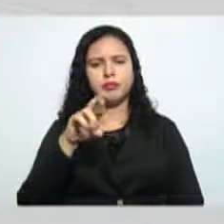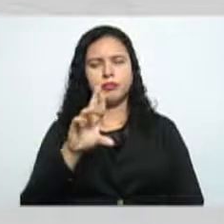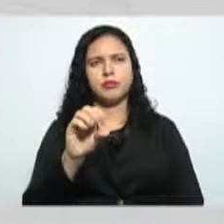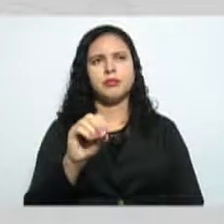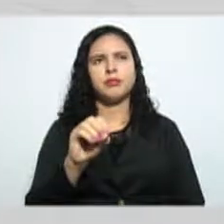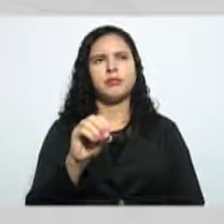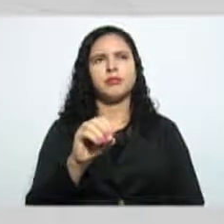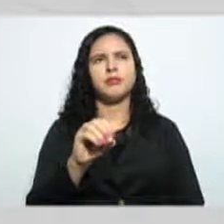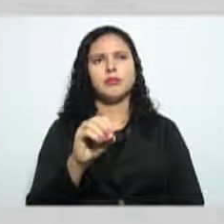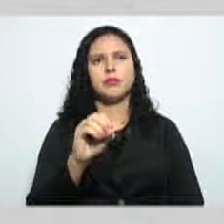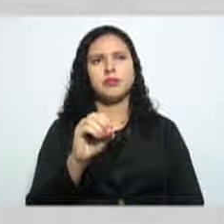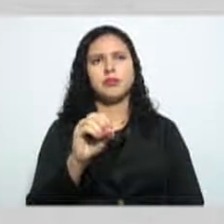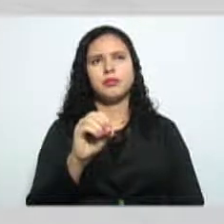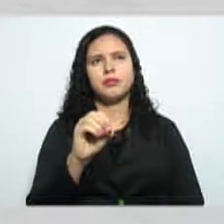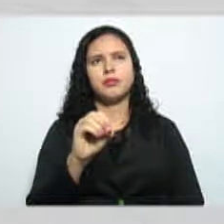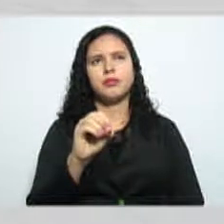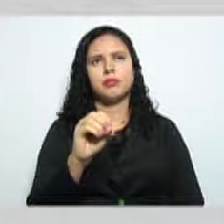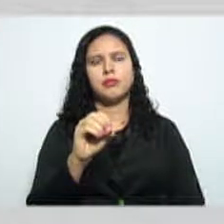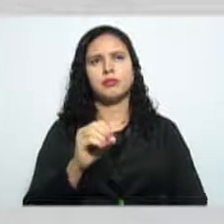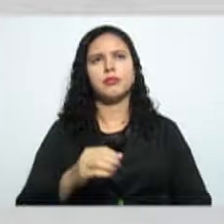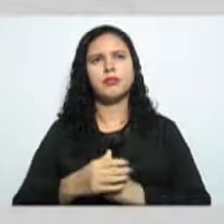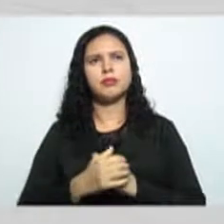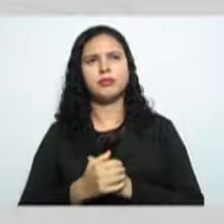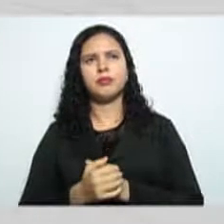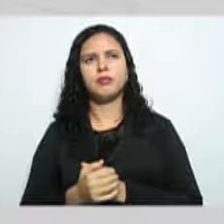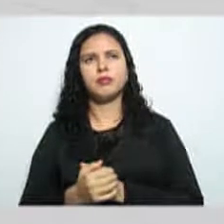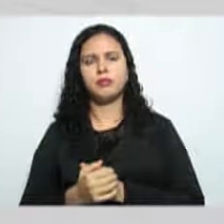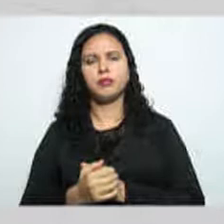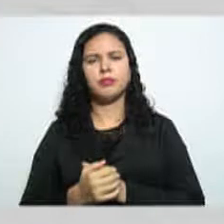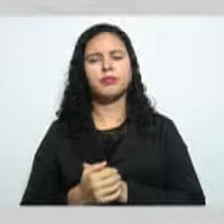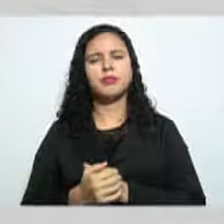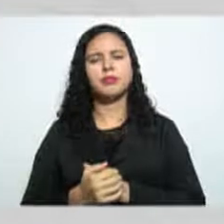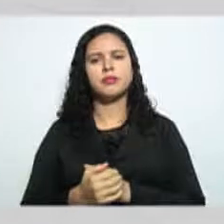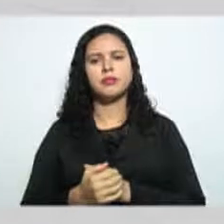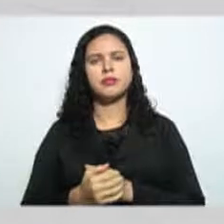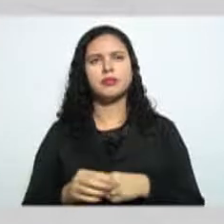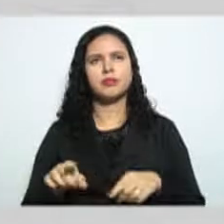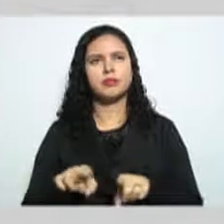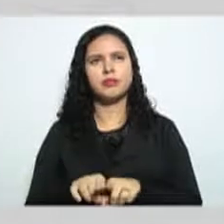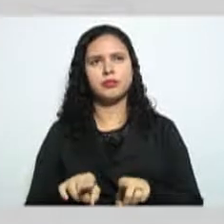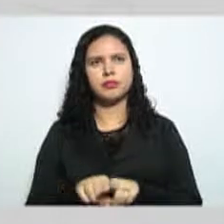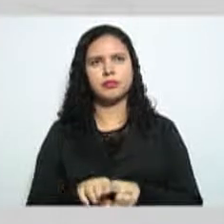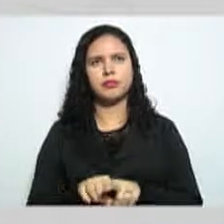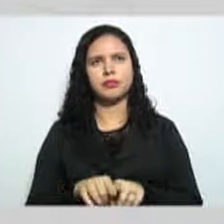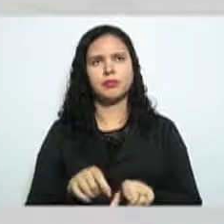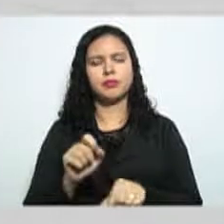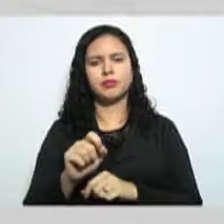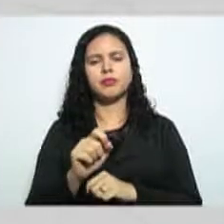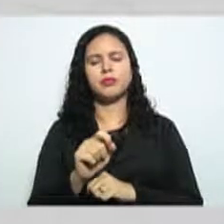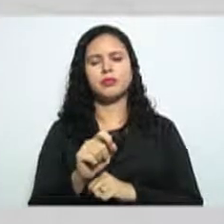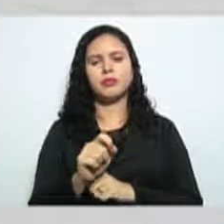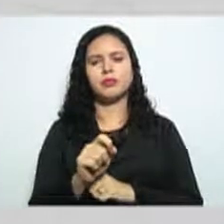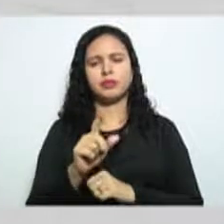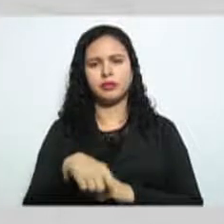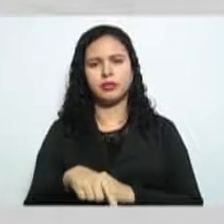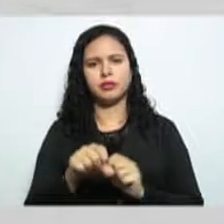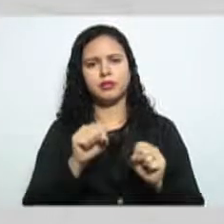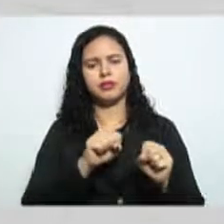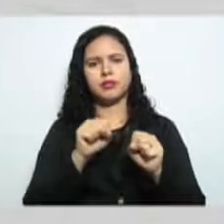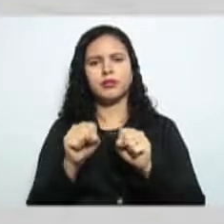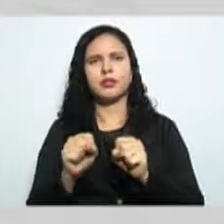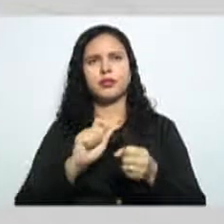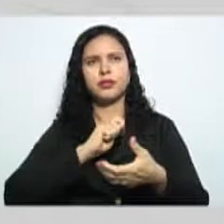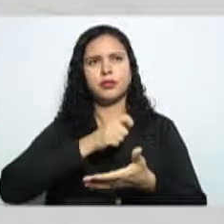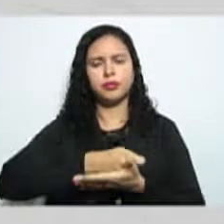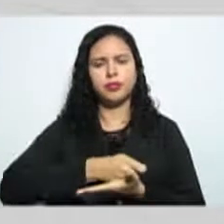para dizer maximização, tá? A maximização do lucro, e a gente tem também um aumento do poder de compra, porque